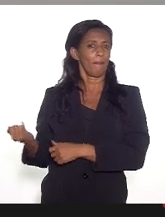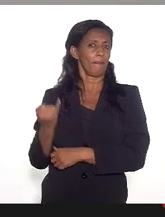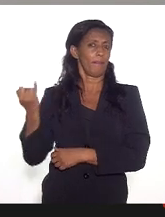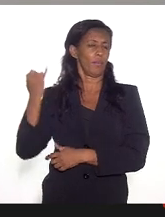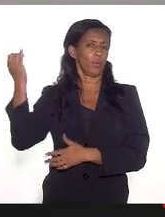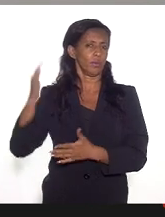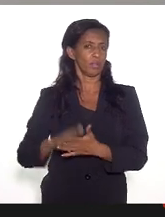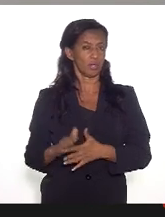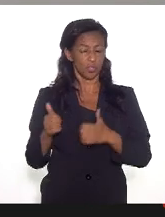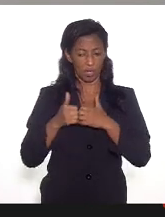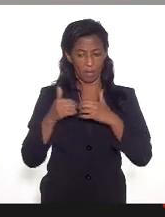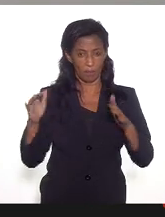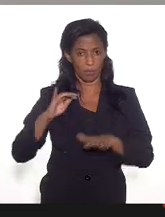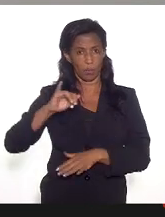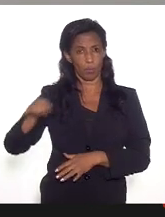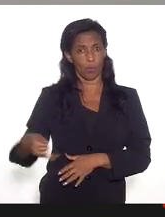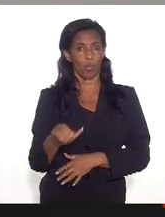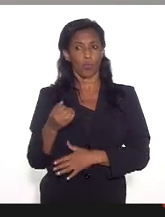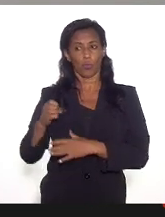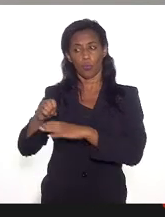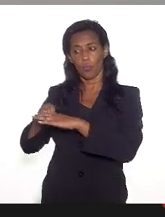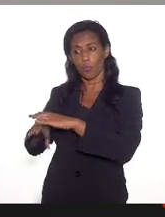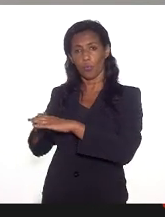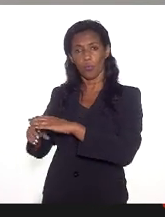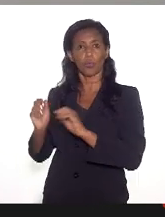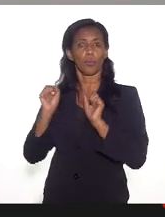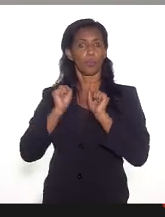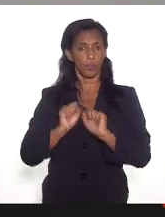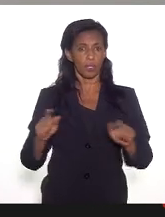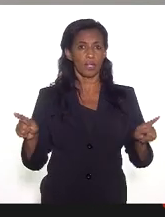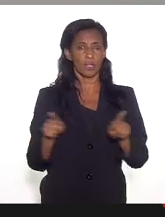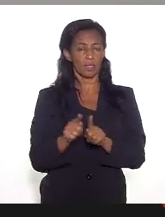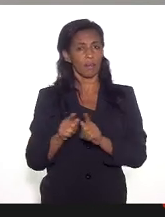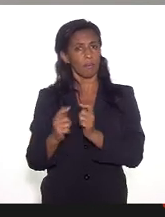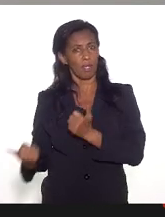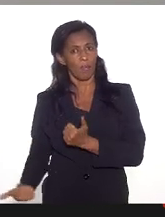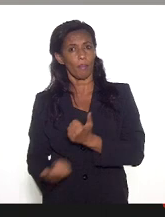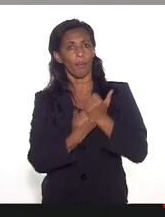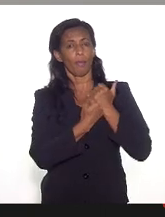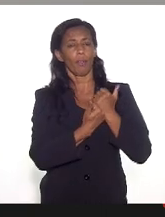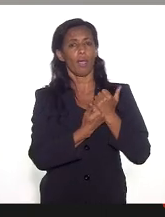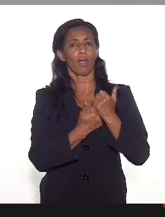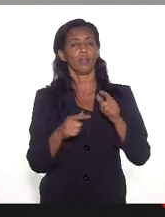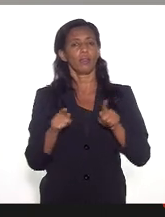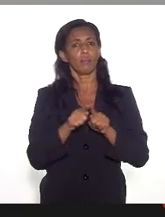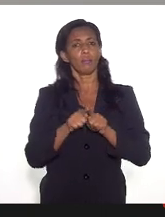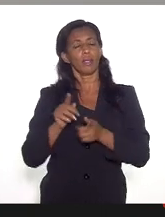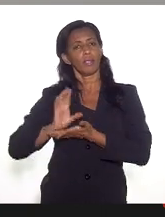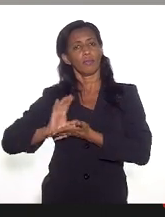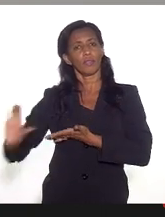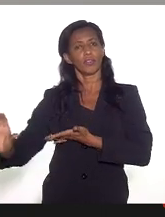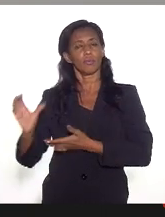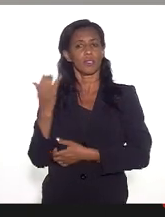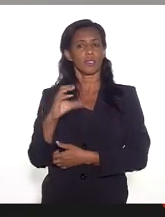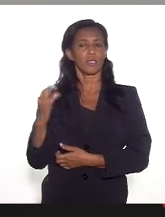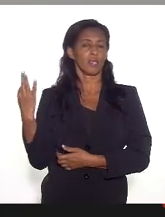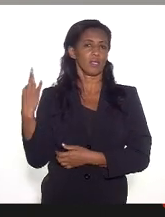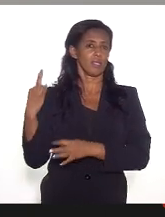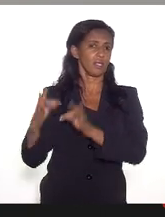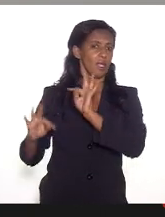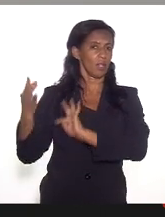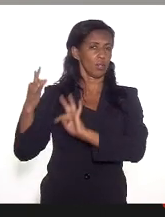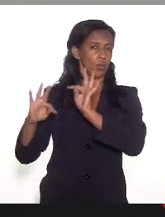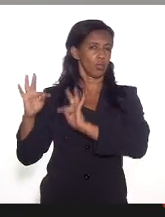seja, abrindo a possibilidade que o Fundo Soberano pudesse também apoiar e induzir investimentos na área de ciência e tecnologia como